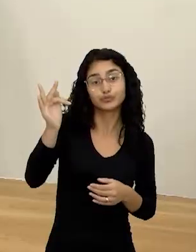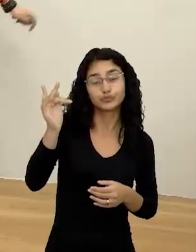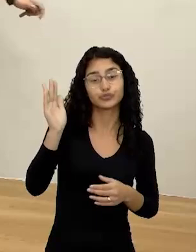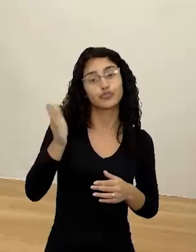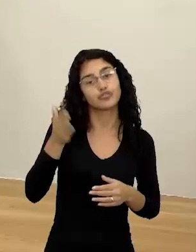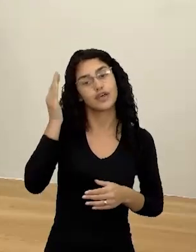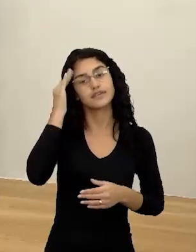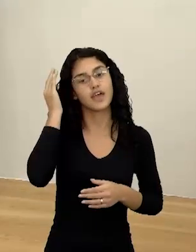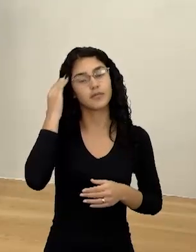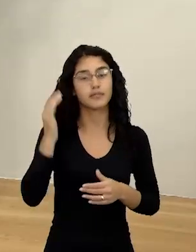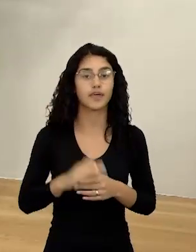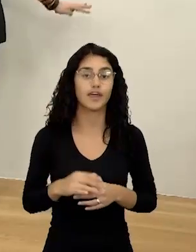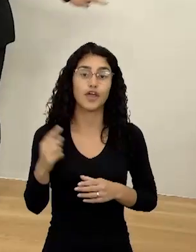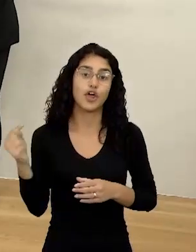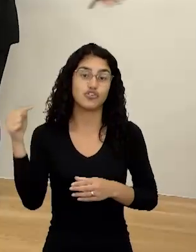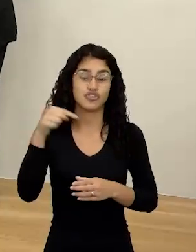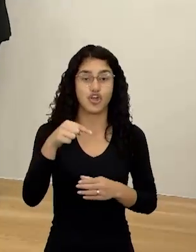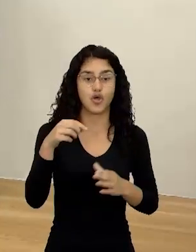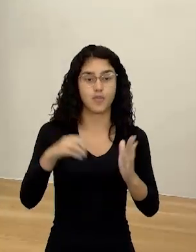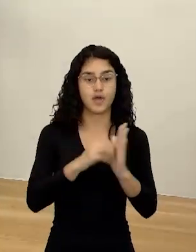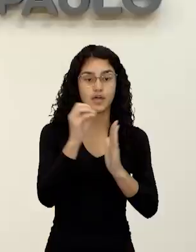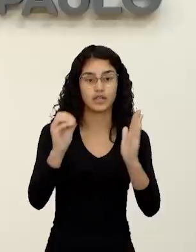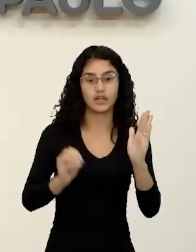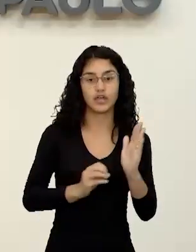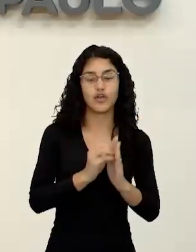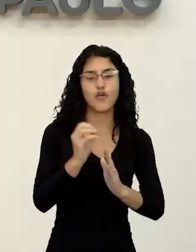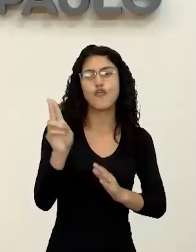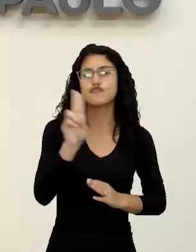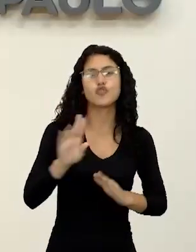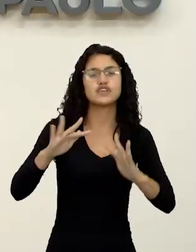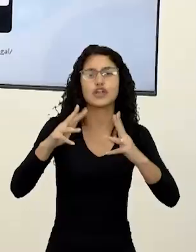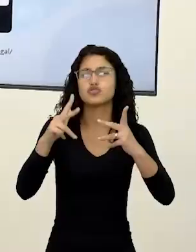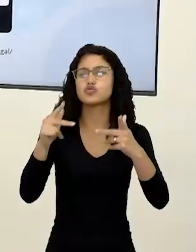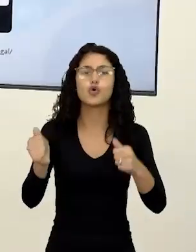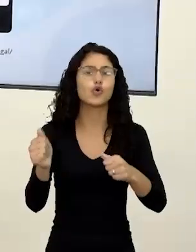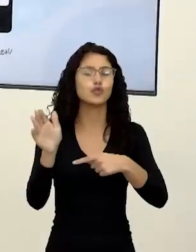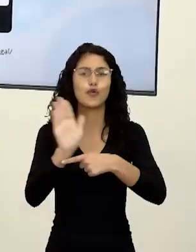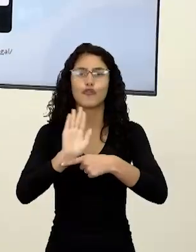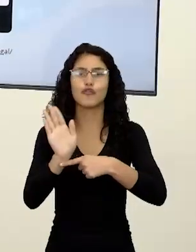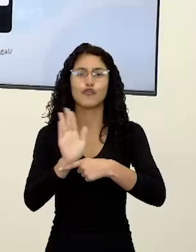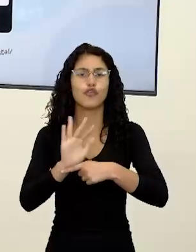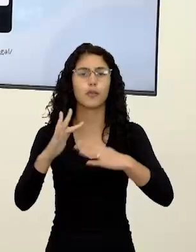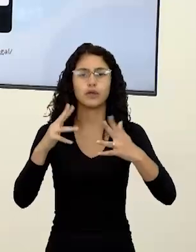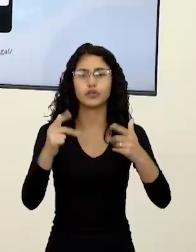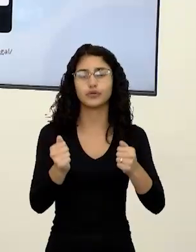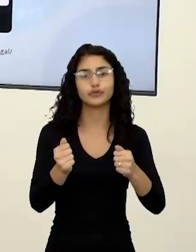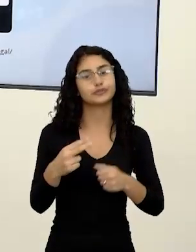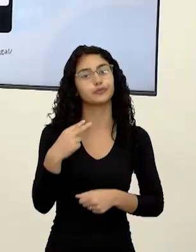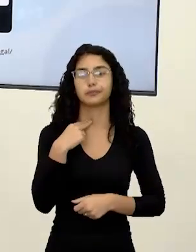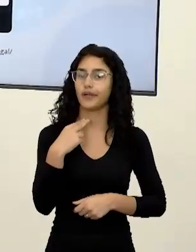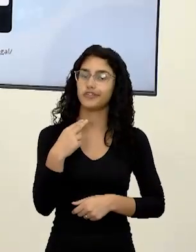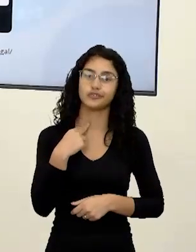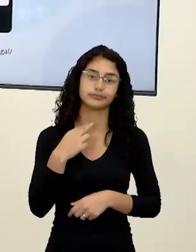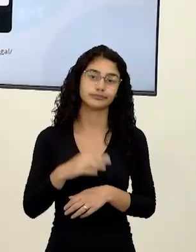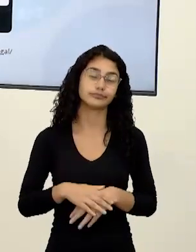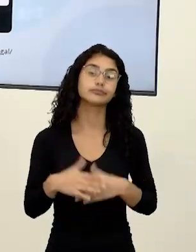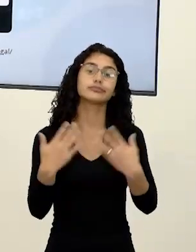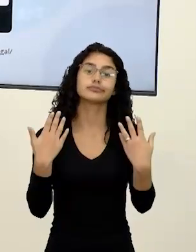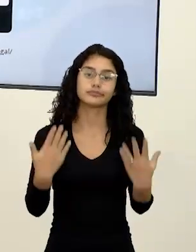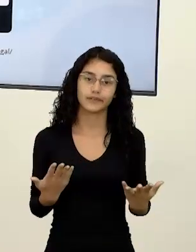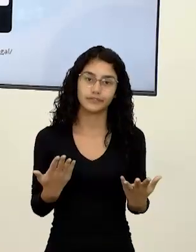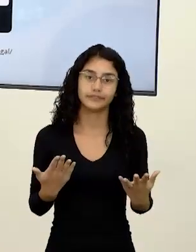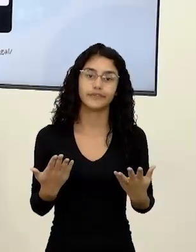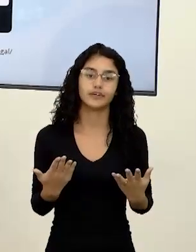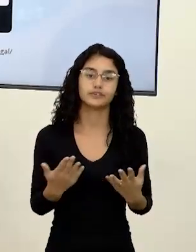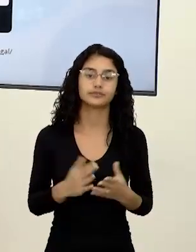chegou aqui falando, eu vou usar tudo! Igual na sala de vai aula. passar filme, vai passar tudo! E aí a gente não pode passar nada. Então, não